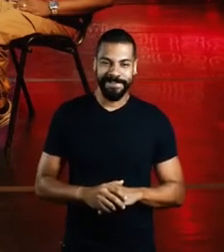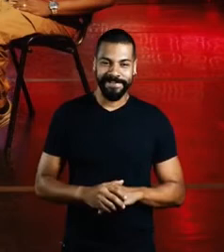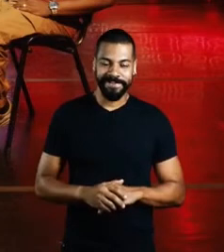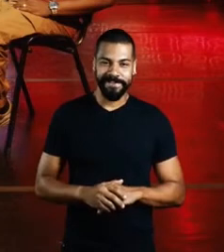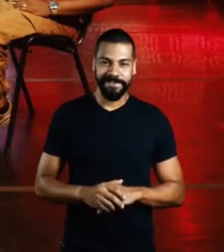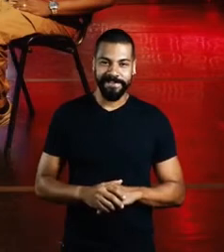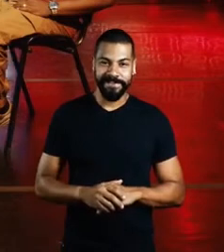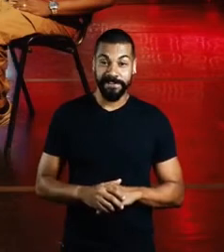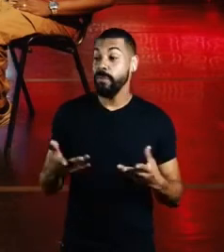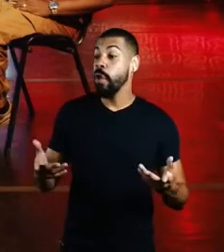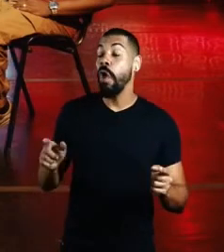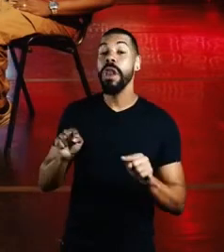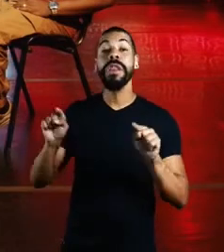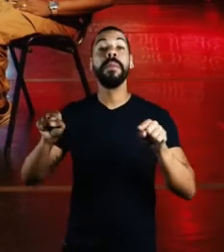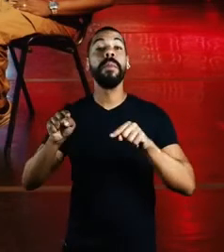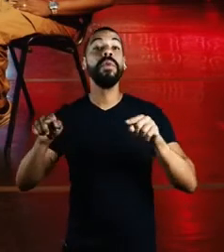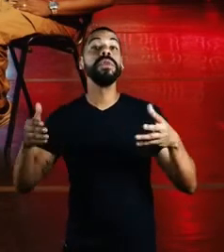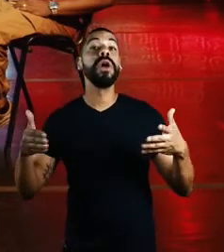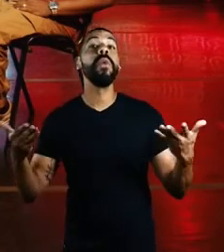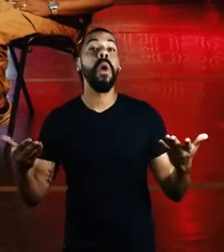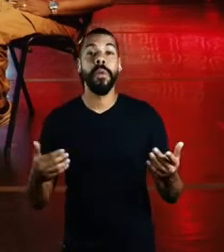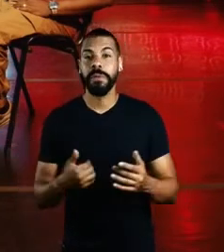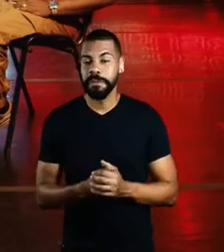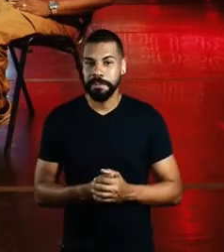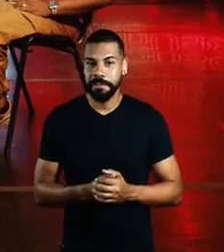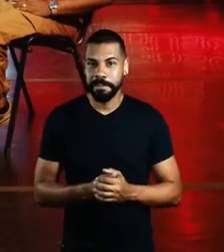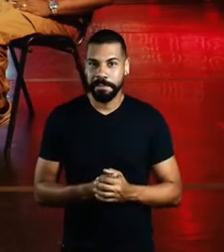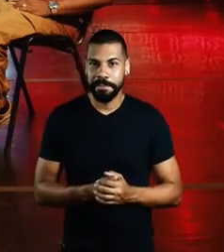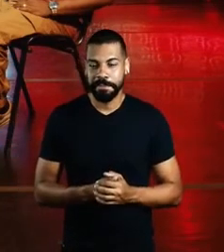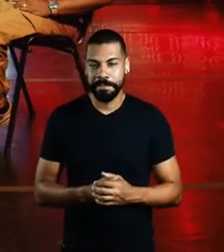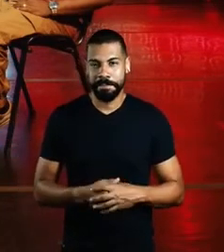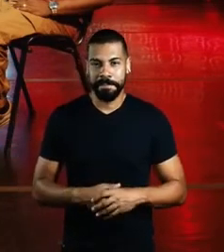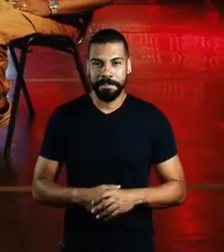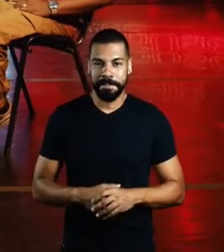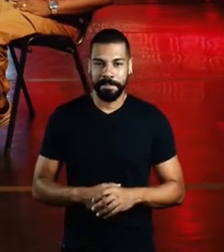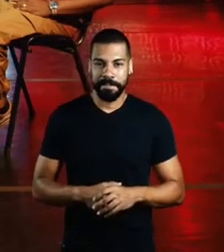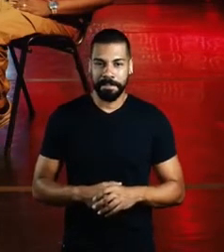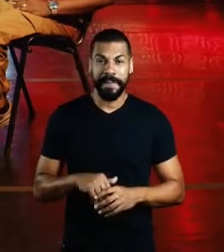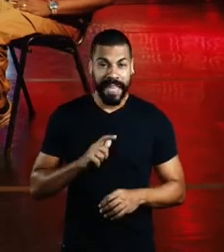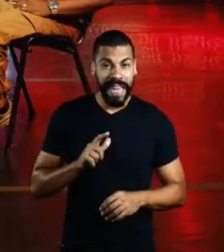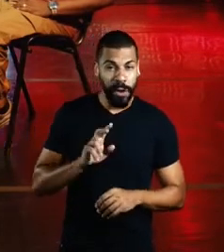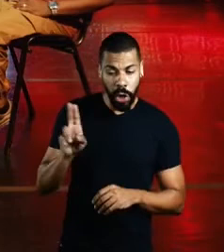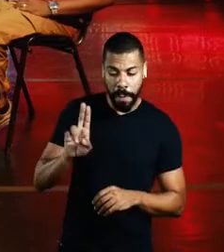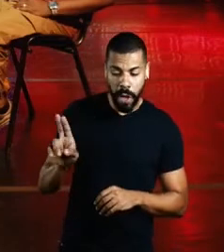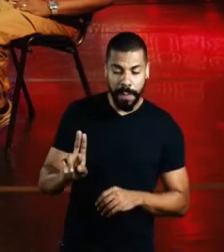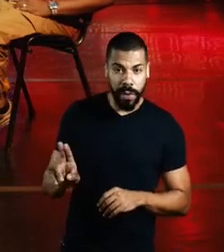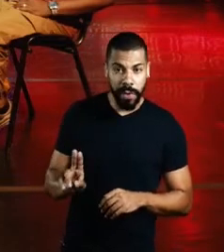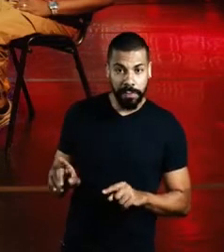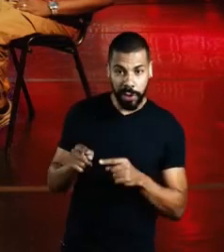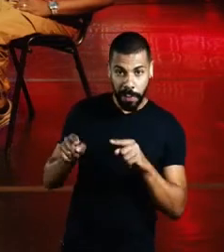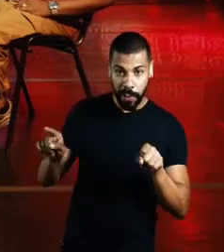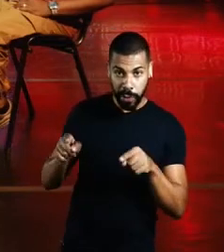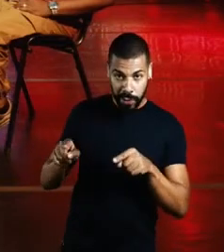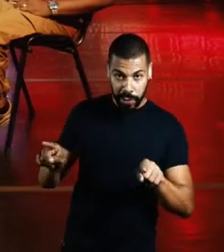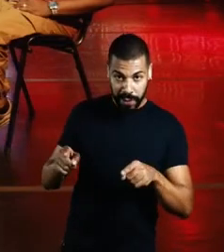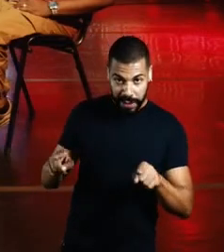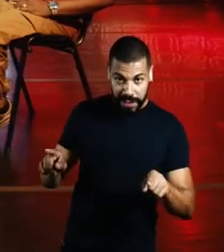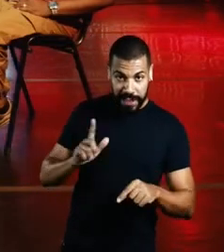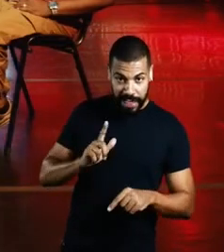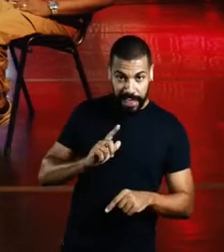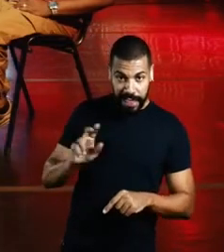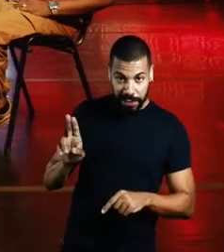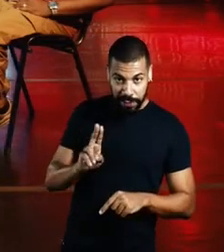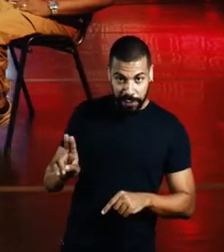O que a gente tem aí de... Quais são as músicas ainda que eu posso... Tem um nome aí? Vamos ver. A Cria da Cidade acho que já foi, né?